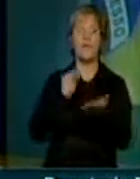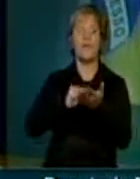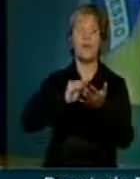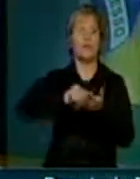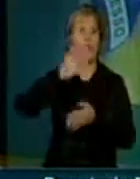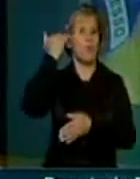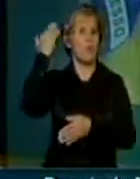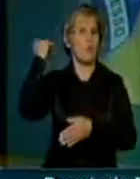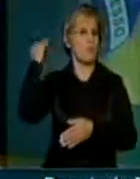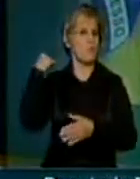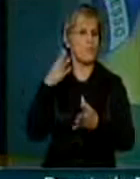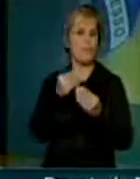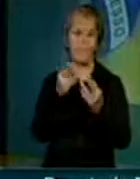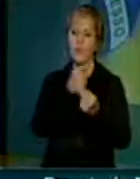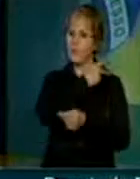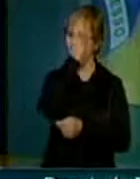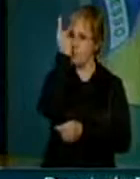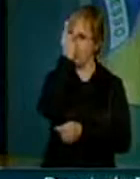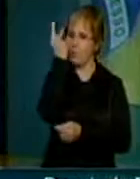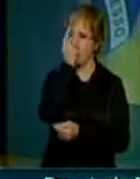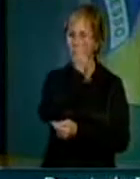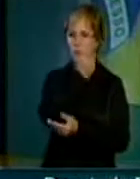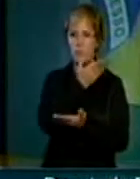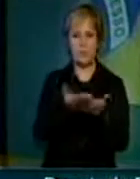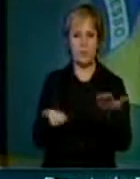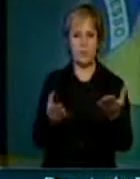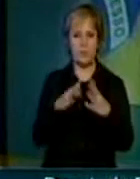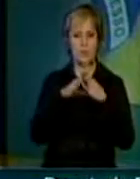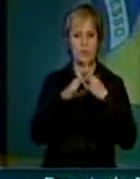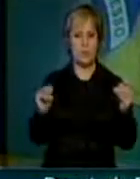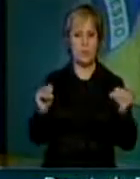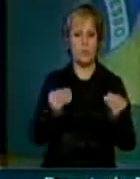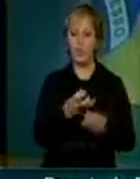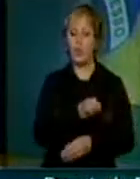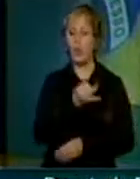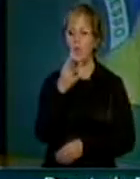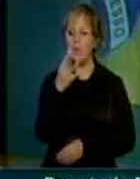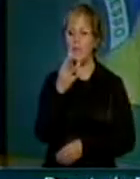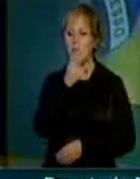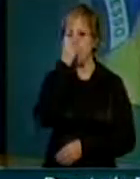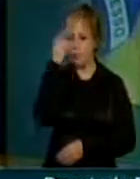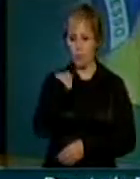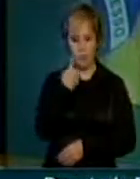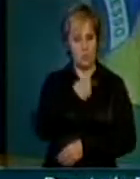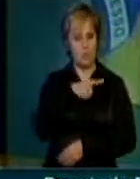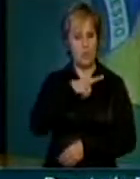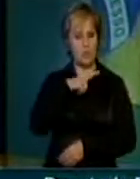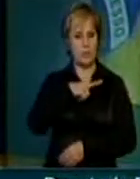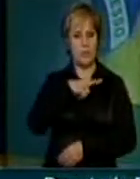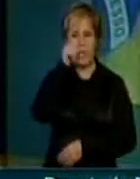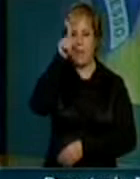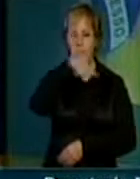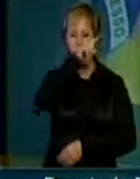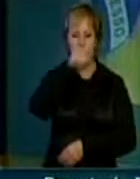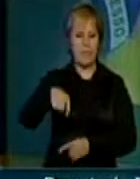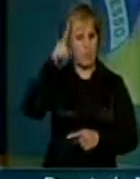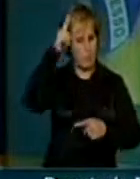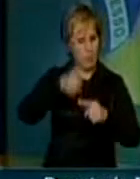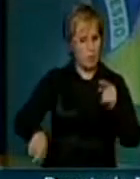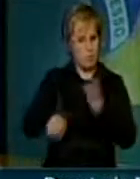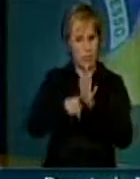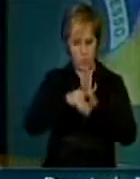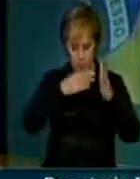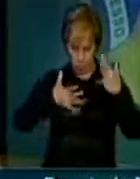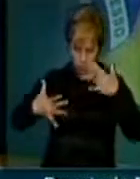pertencimento. Quantos de nós fomos proibidos de ir colocar o verde e o amarelo no rosto ou na